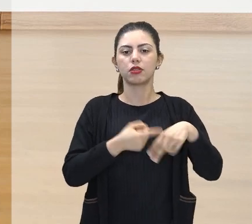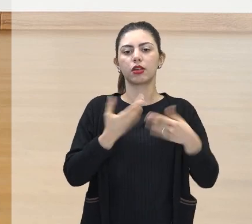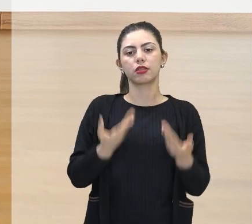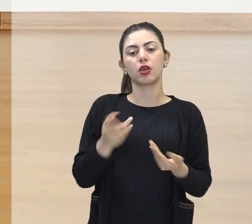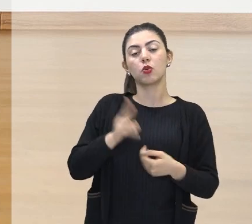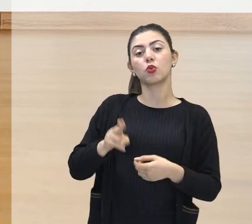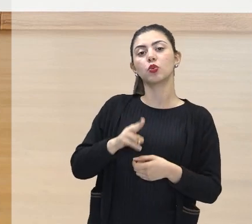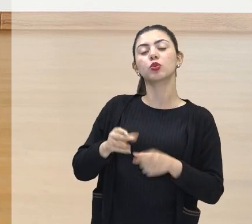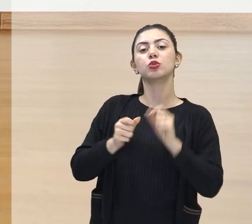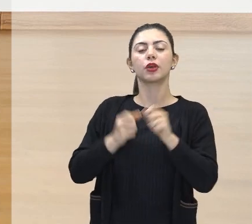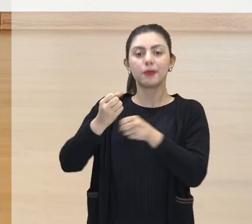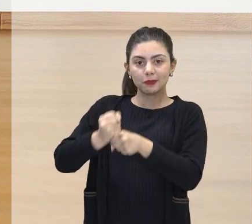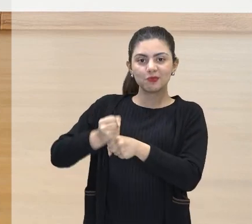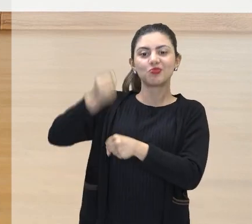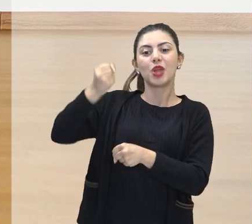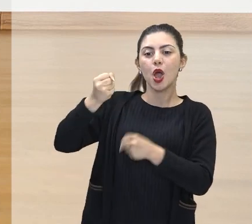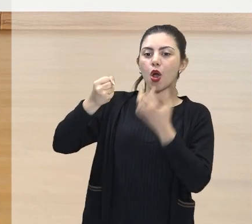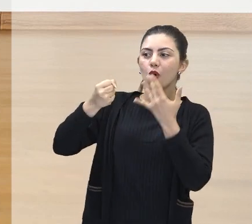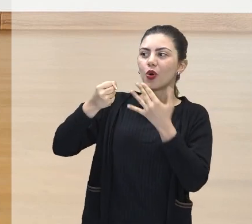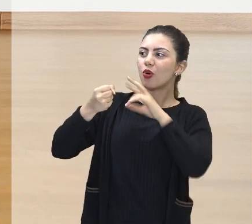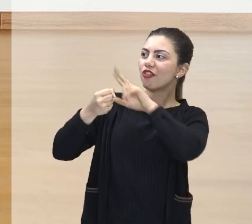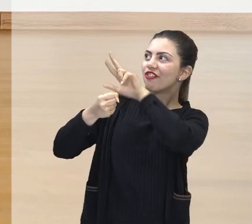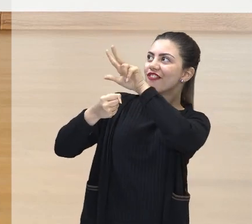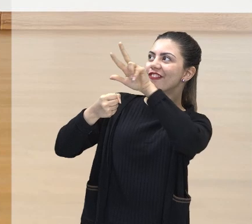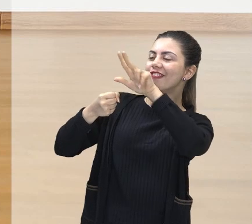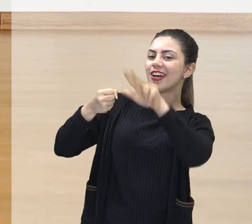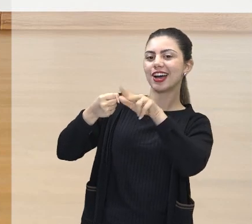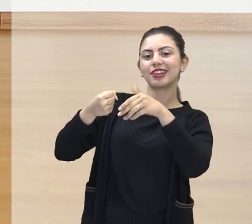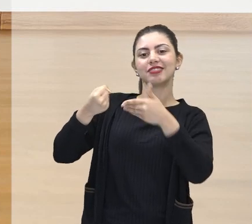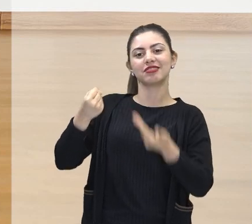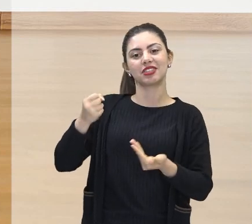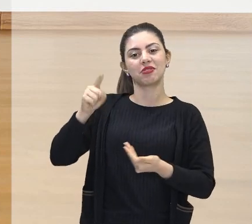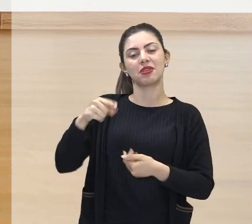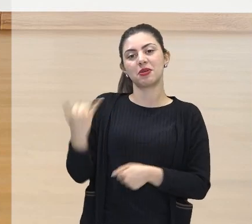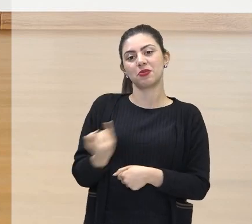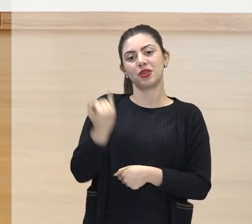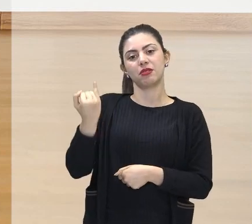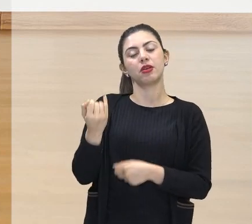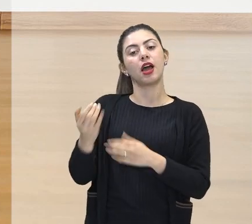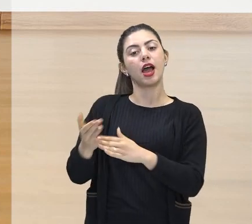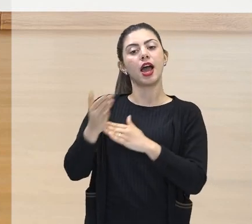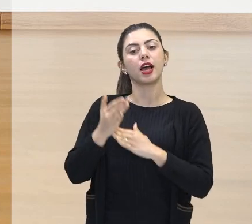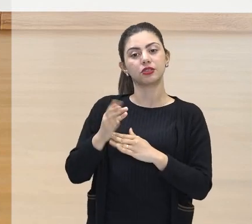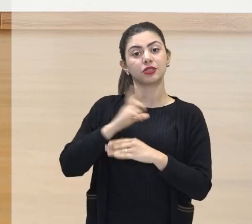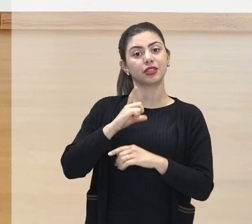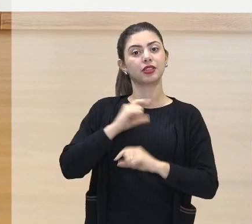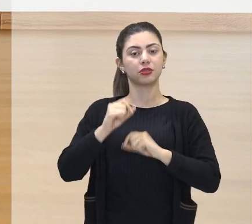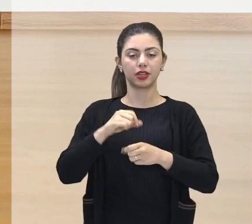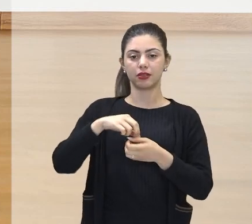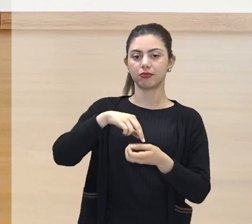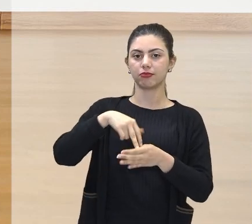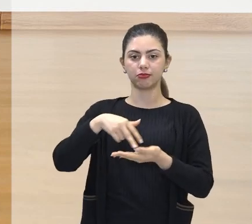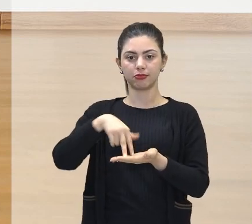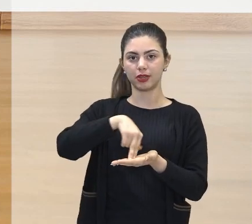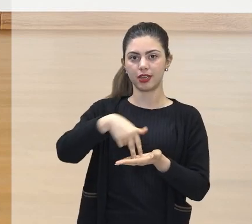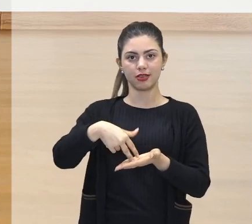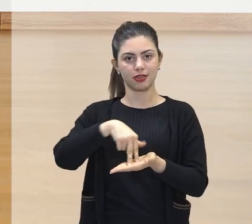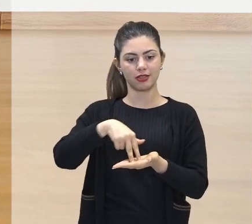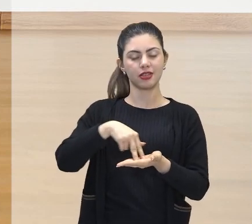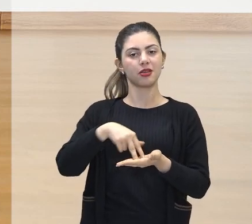o guarda-chuva colorido, que o guarda-chuva é um elemento do figurino que ele ajuda, inclusive, no equilíbrio, porque o frevo tem muitos